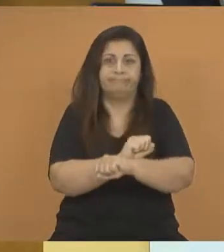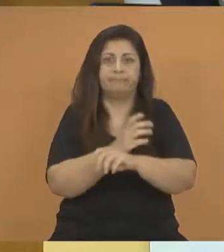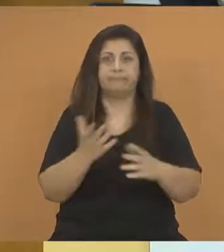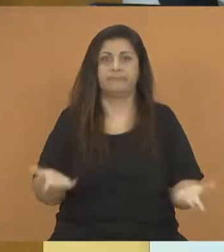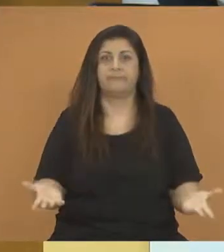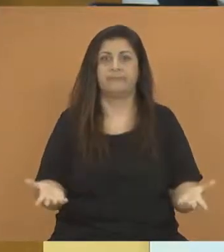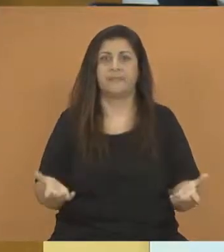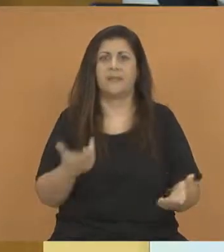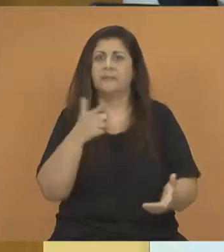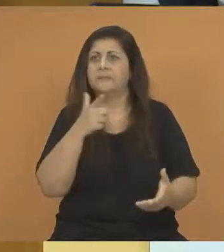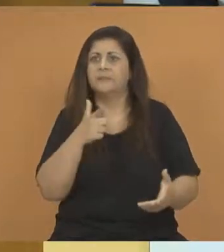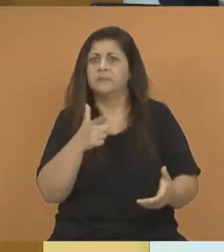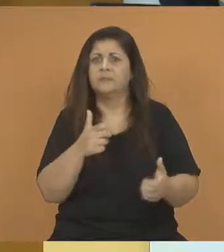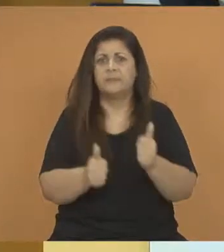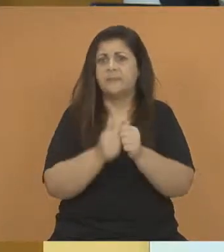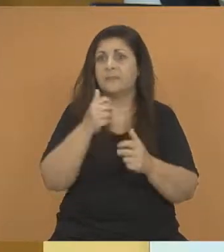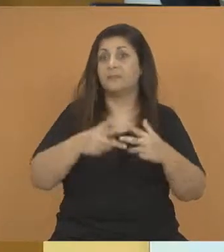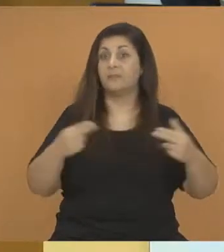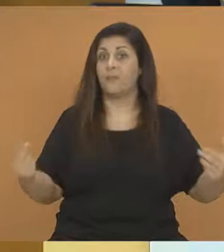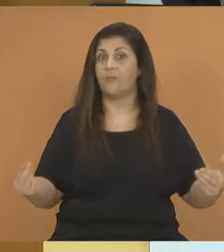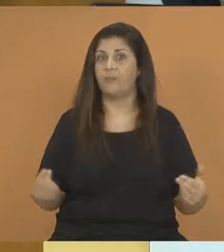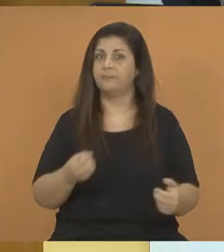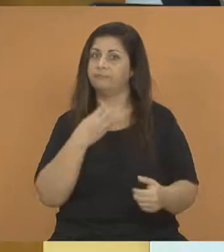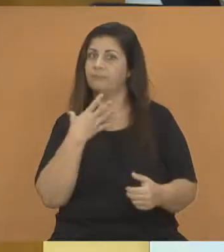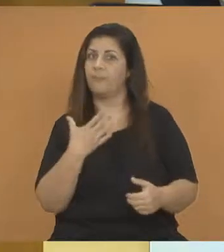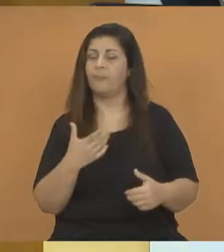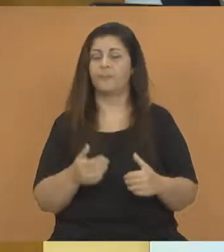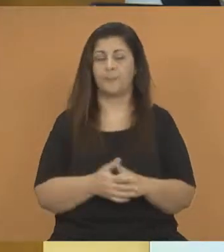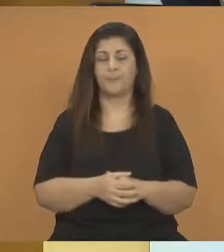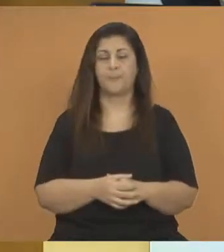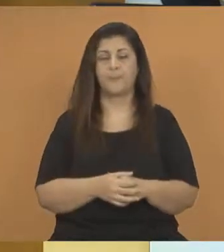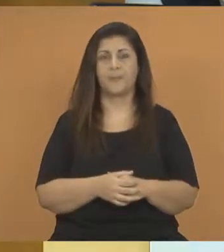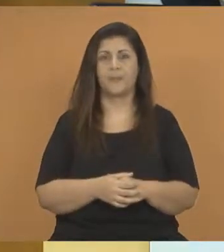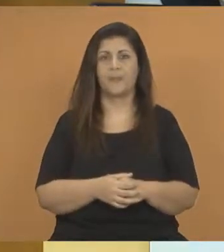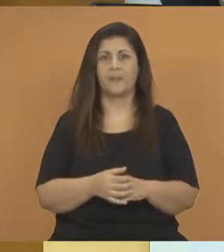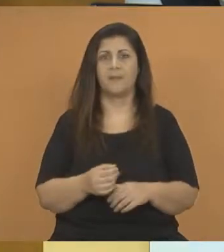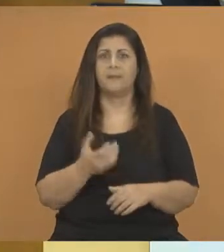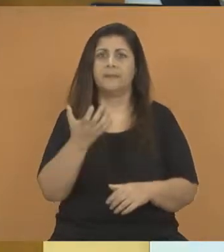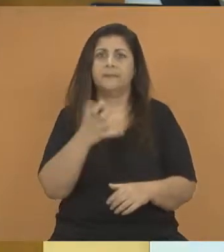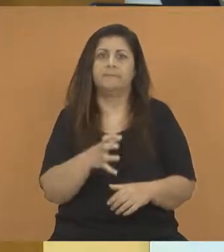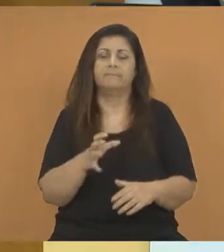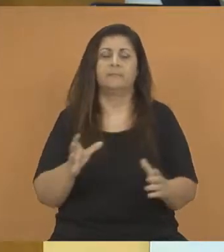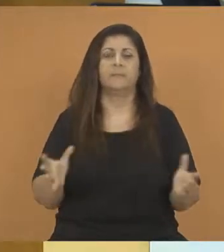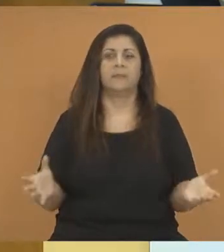de praticar um esporte 100% de qualidade. Eu não queria aqui